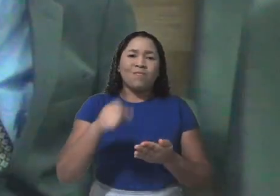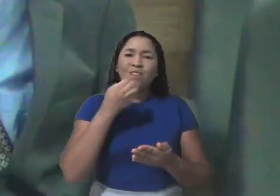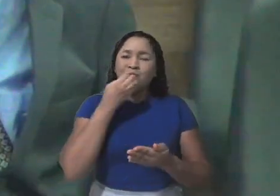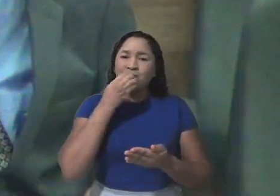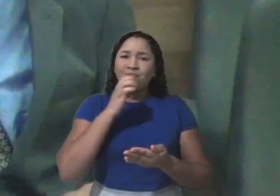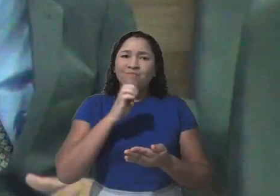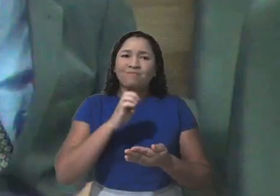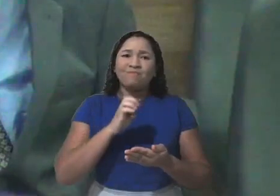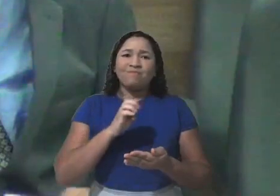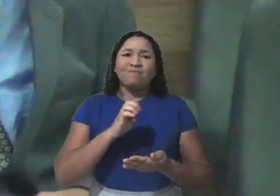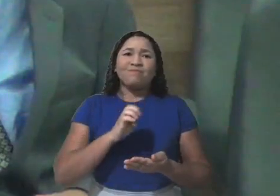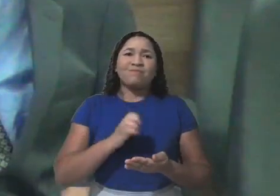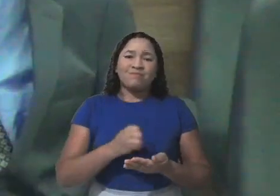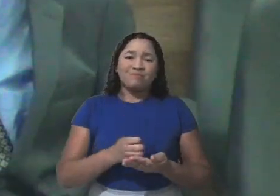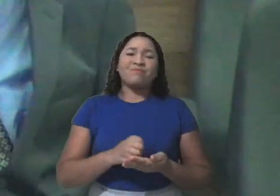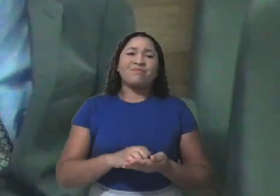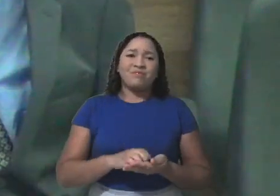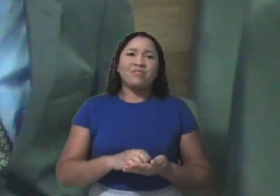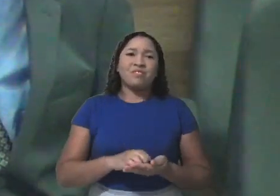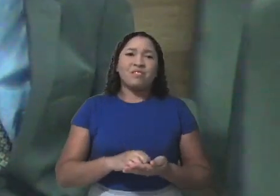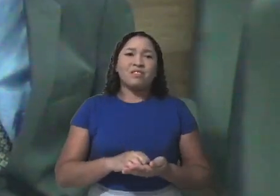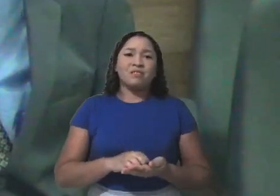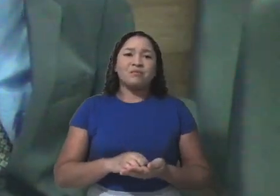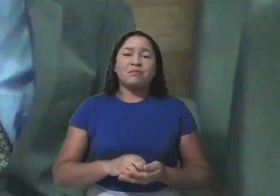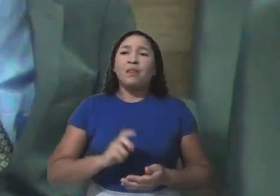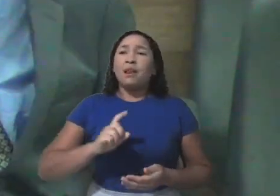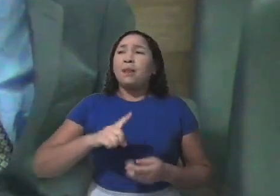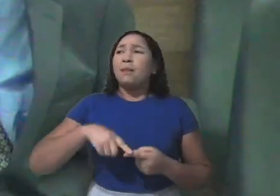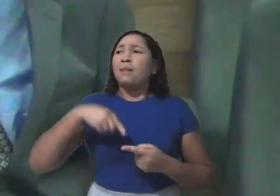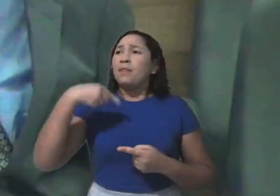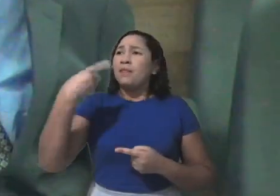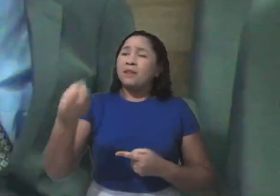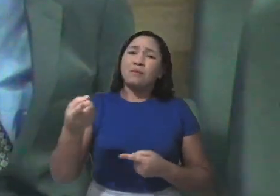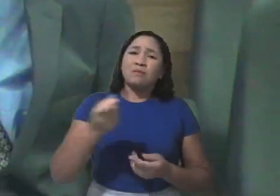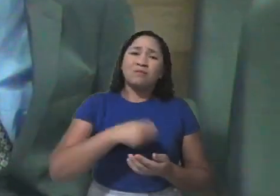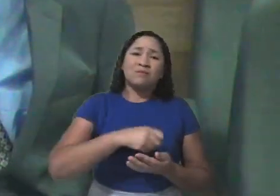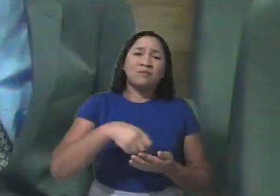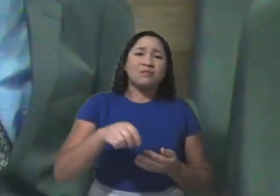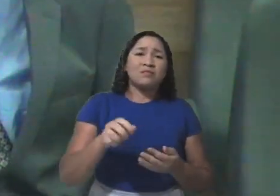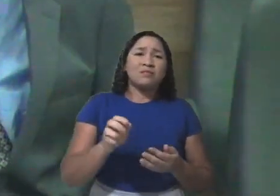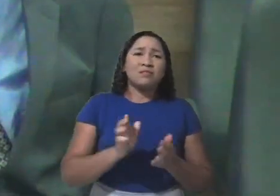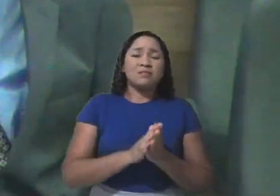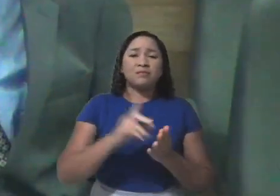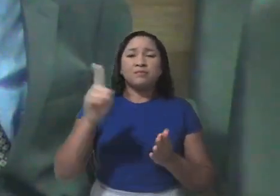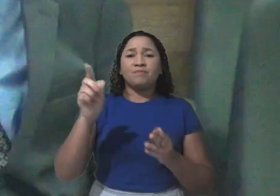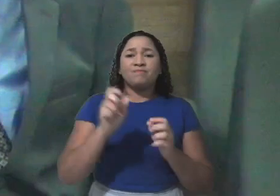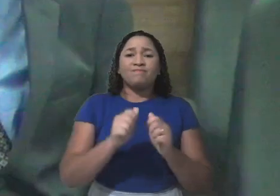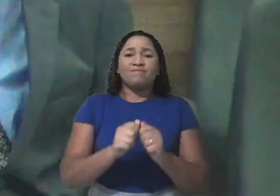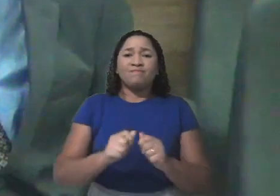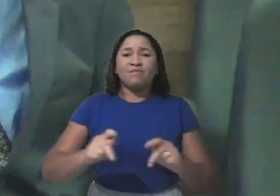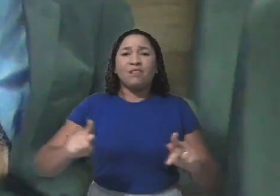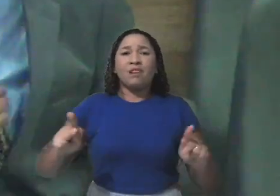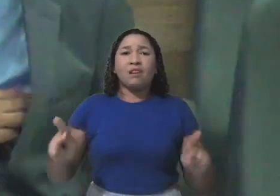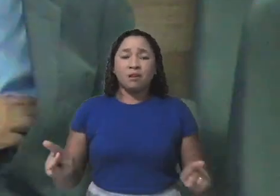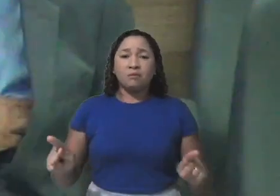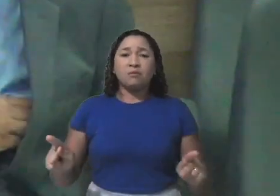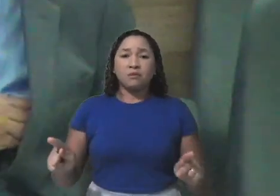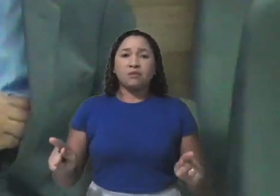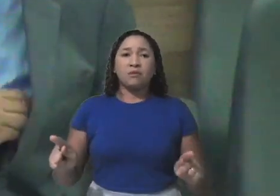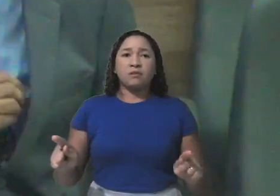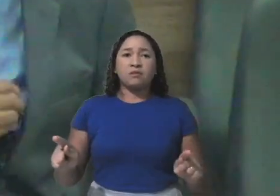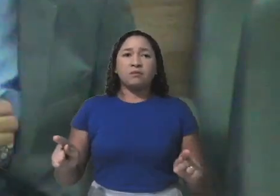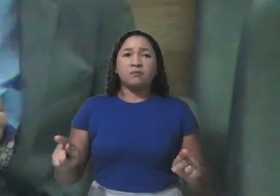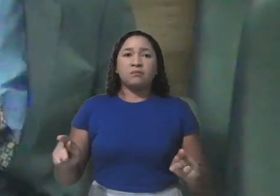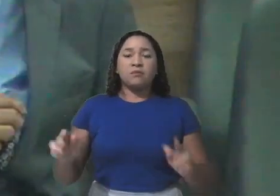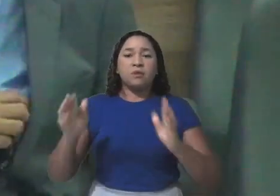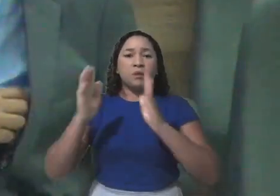Depois que ele foi preso, depois do Apocalipse, depois que ele escreveu, teve a revelação e escreveu o Apocalipse, ele vai morar em Éfeso,